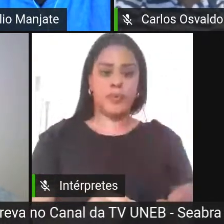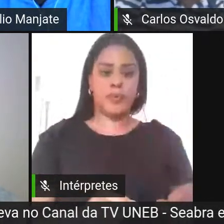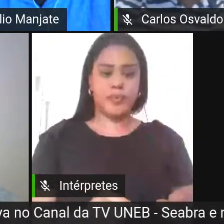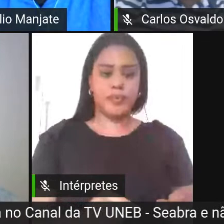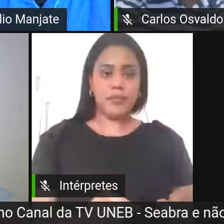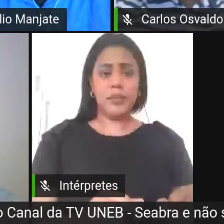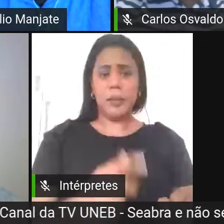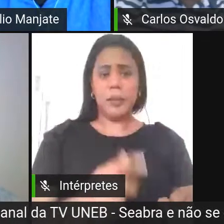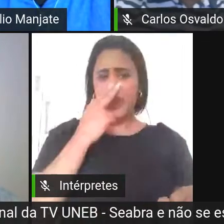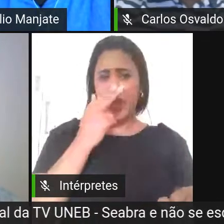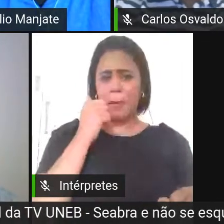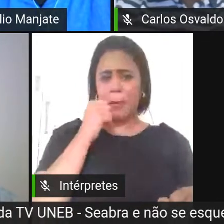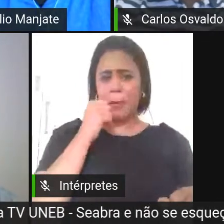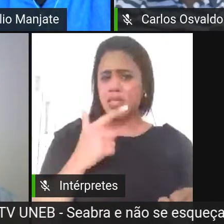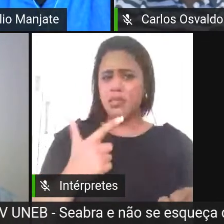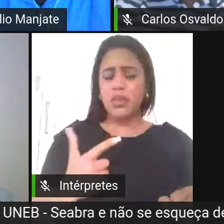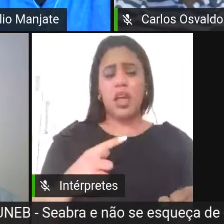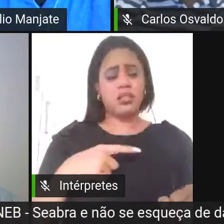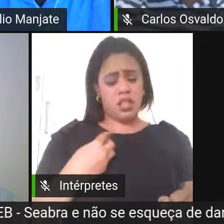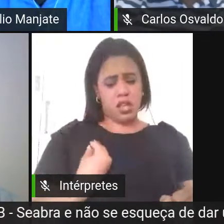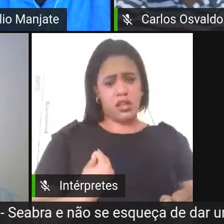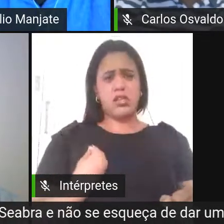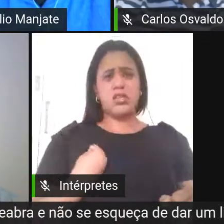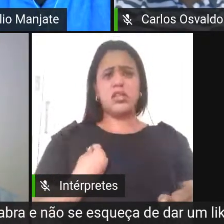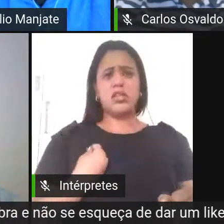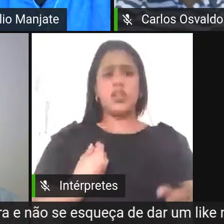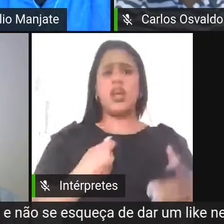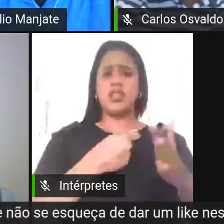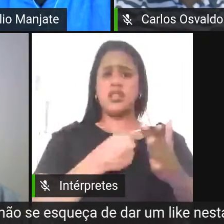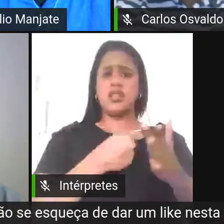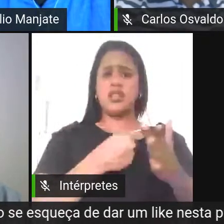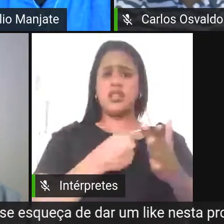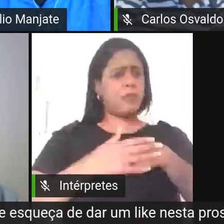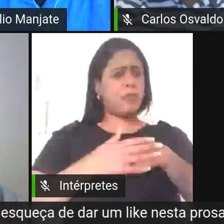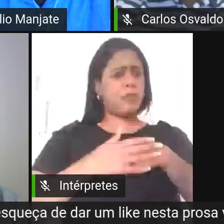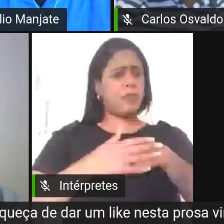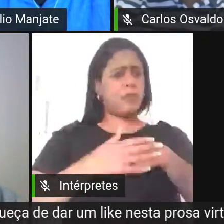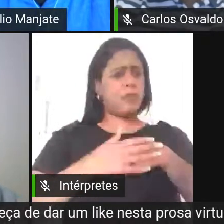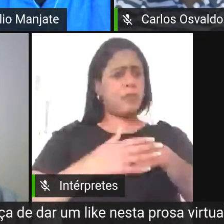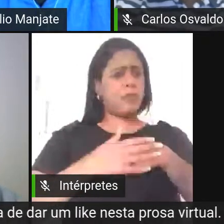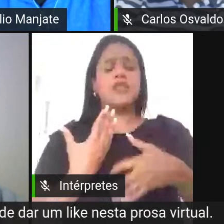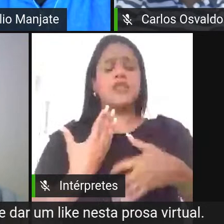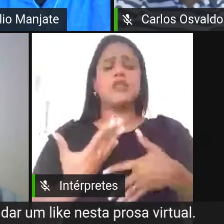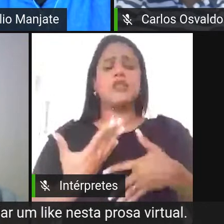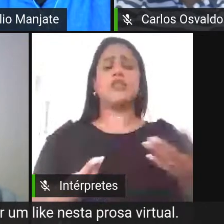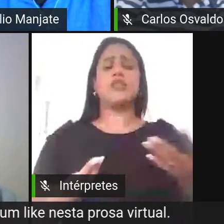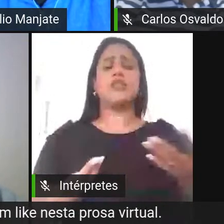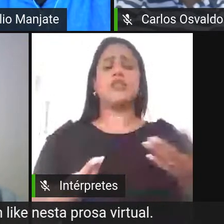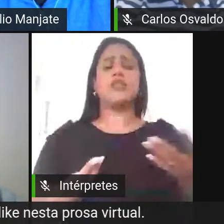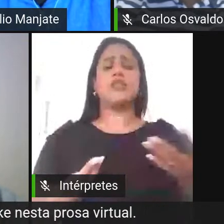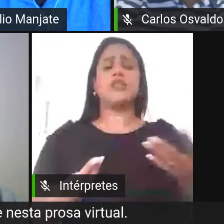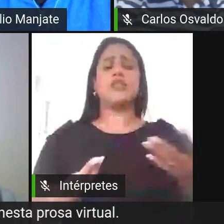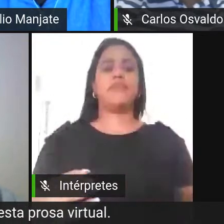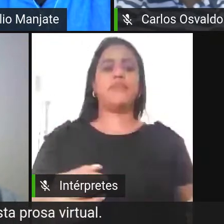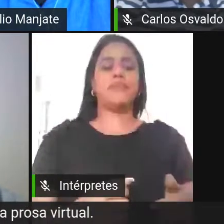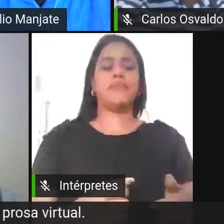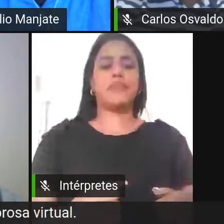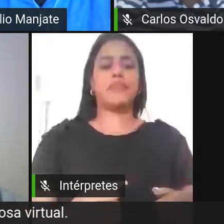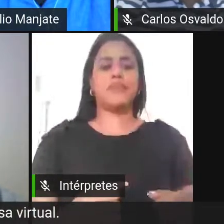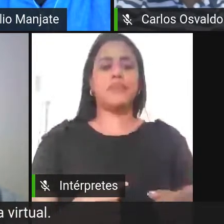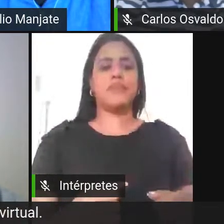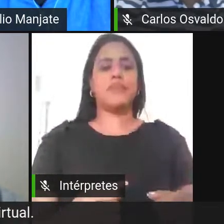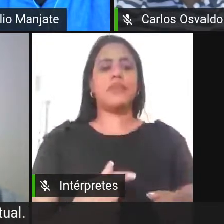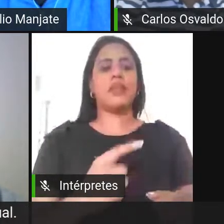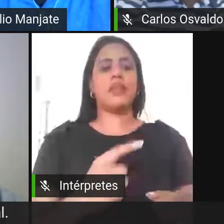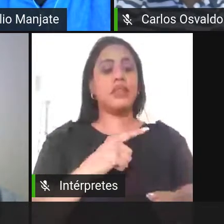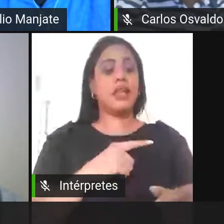escrever, estão a produzir. Então, acho que a categoria surge por uma necessidade mas não é porque a categoria necessariamente exista. Não sei se faz